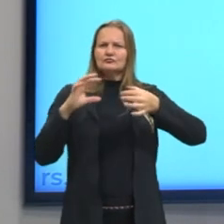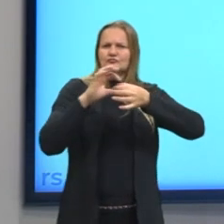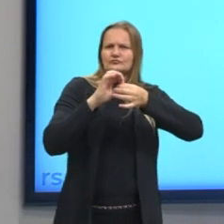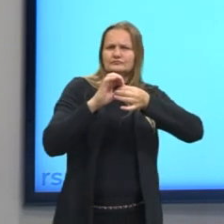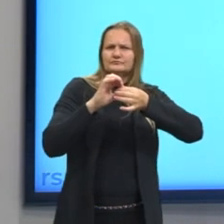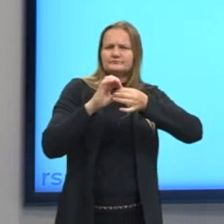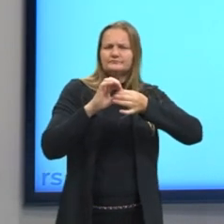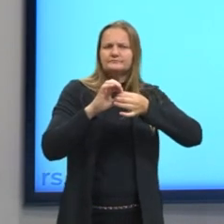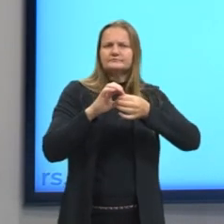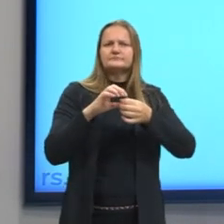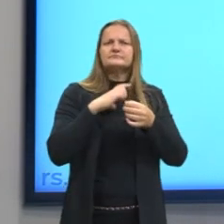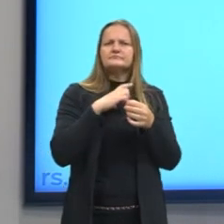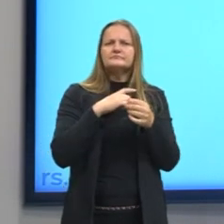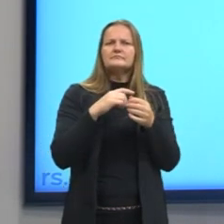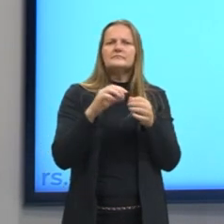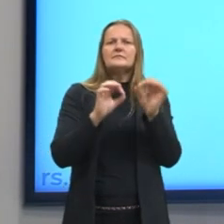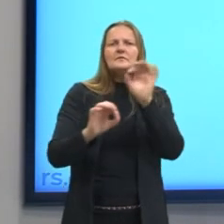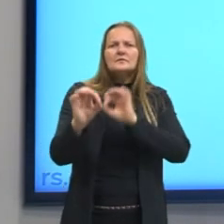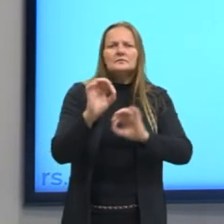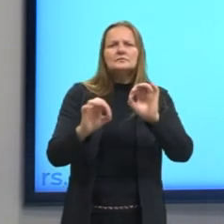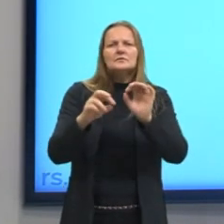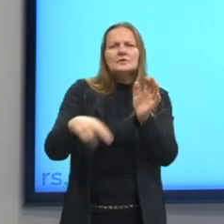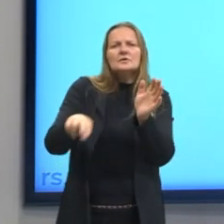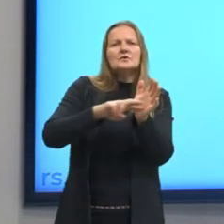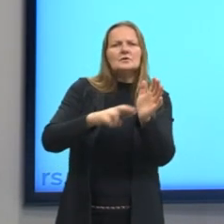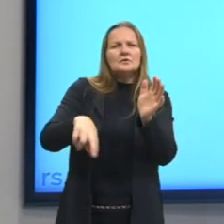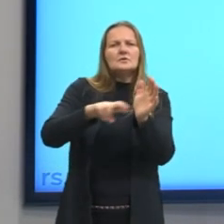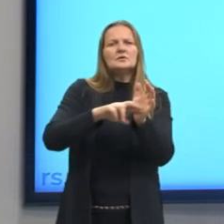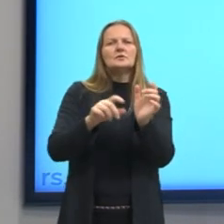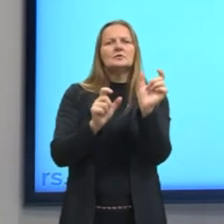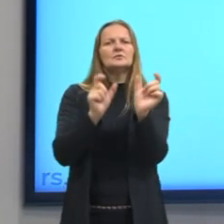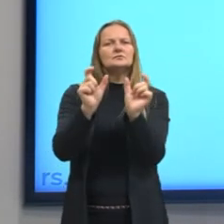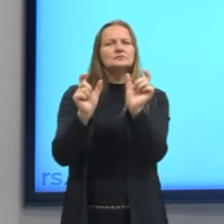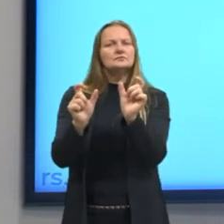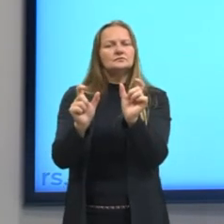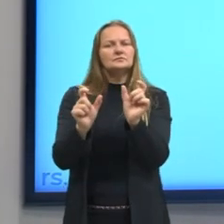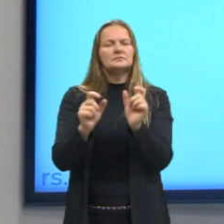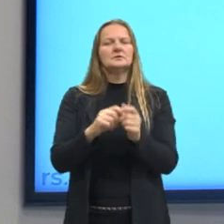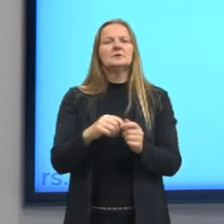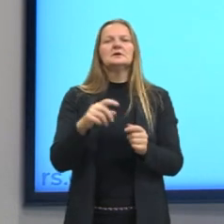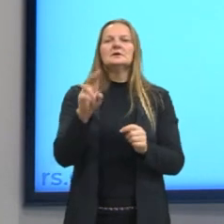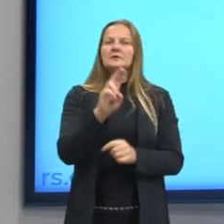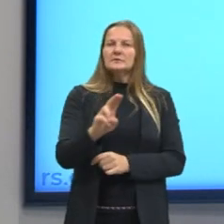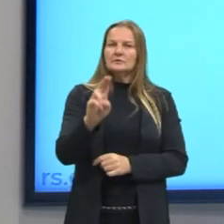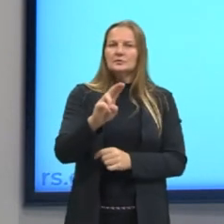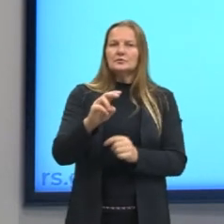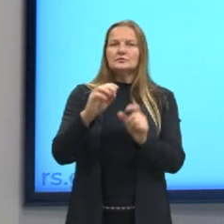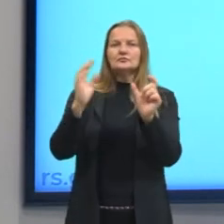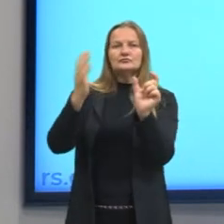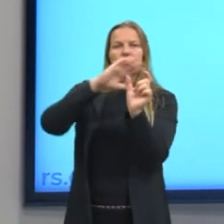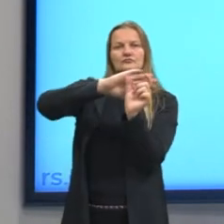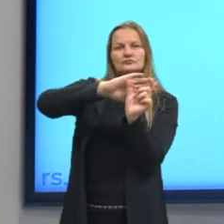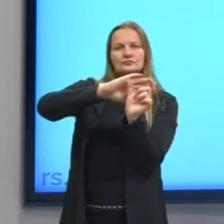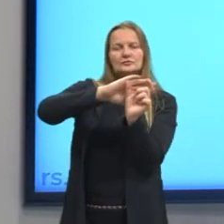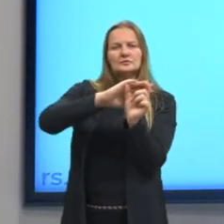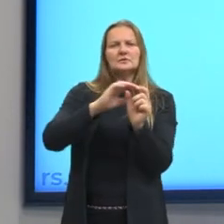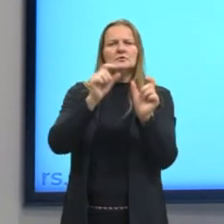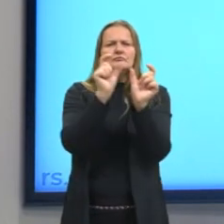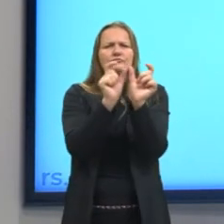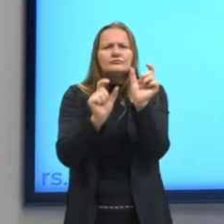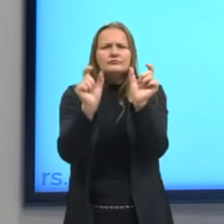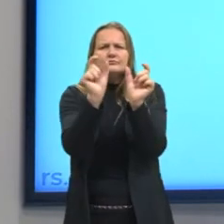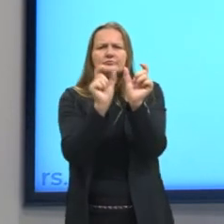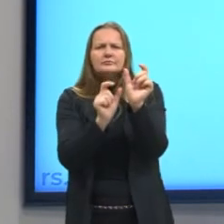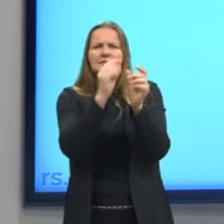é construída predominantemente pela retomada de um termo por outro e pelo uso da elipse o fragmento